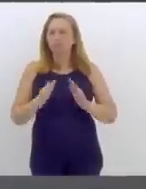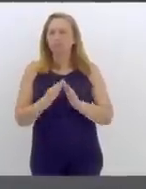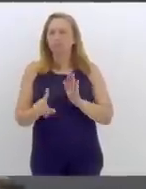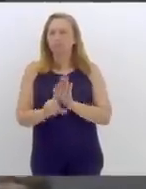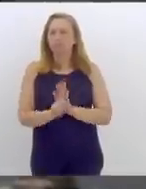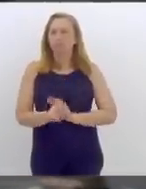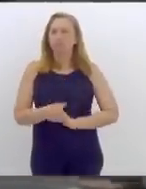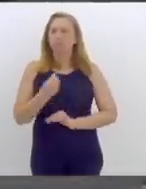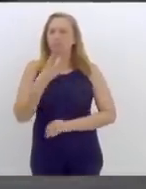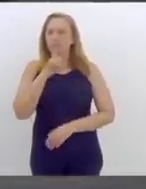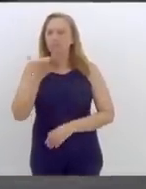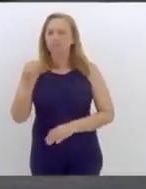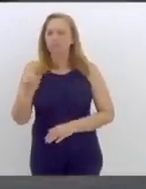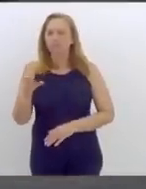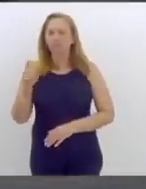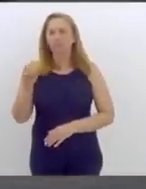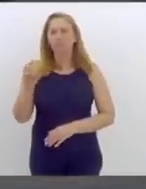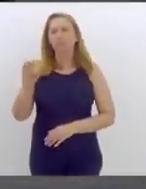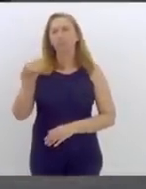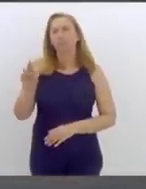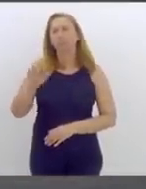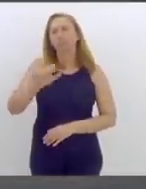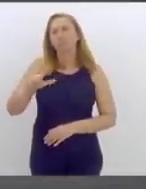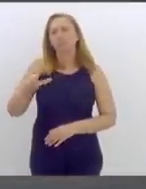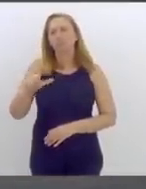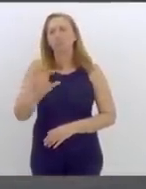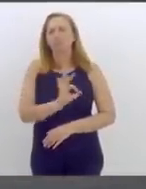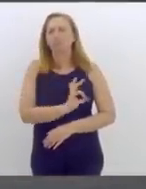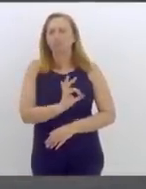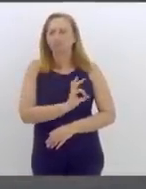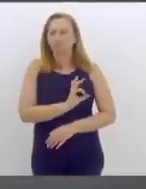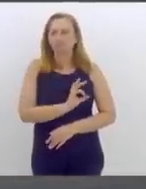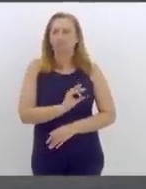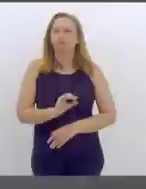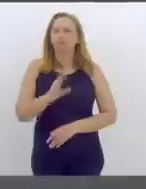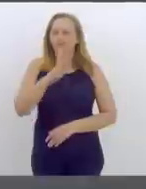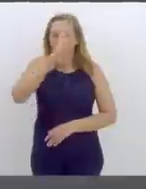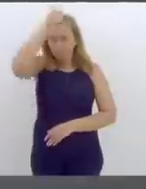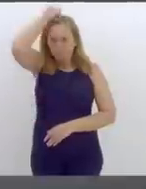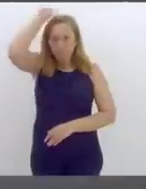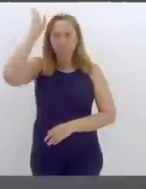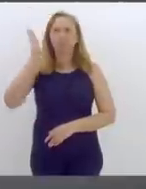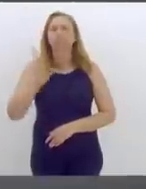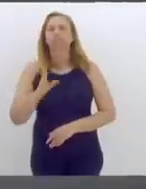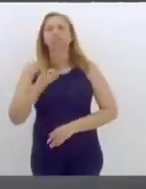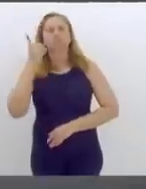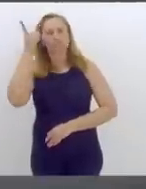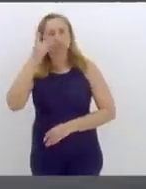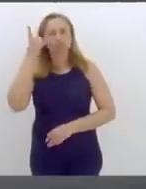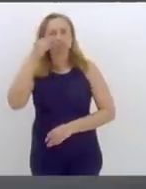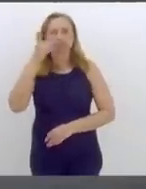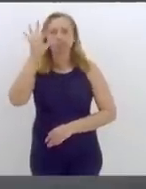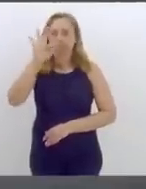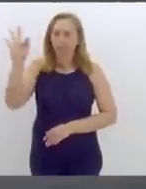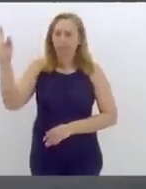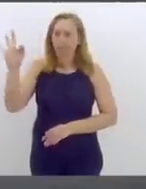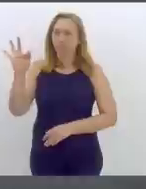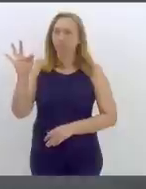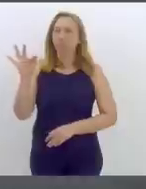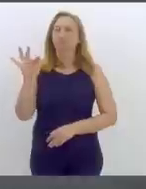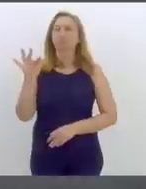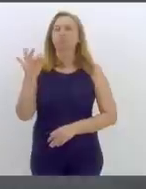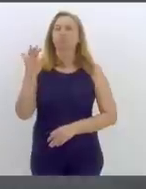onde os senhores coronéis da polícia Bombeiro Militar onde é o deputado eleitor deputado federal eleito Serginho Portugal